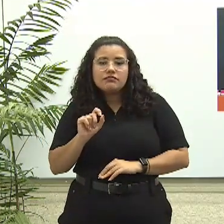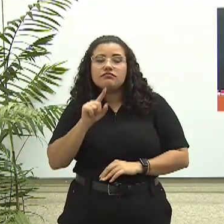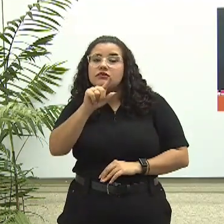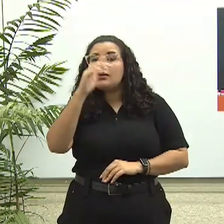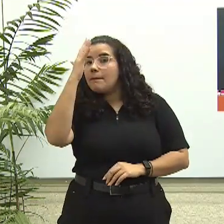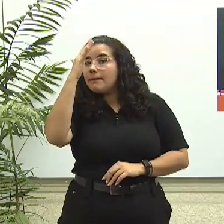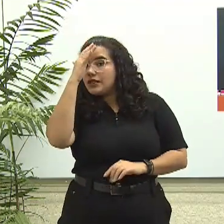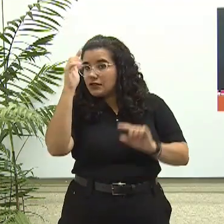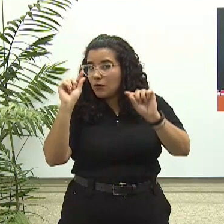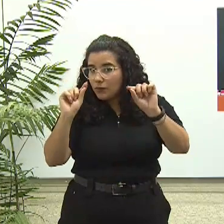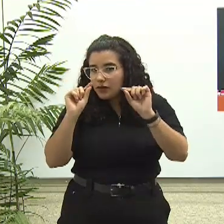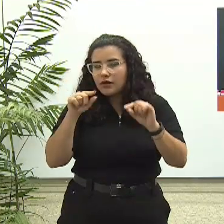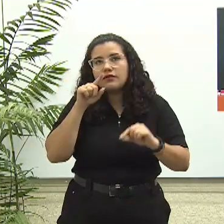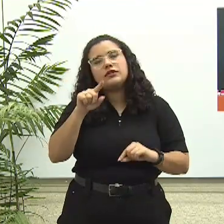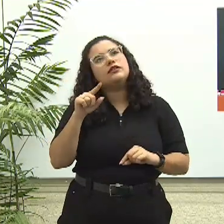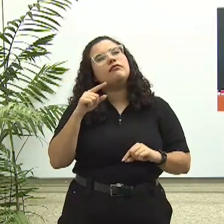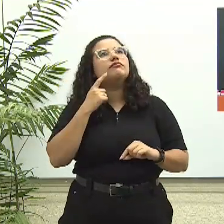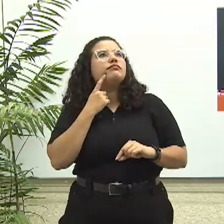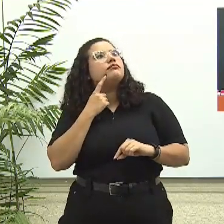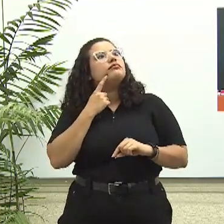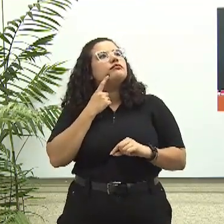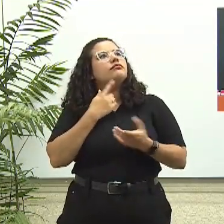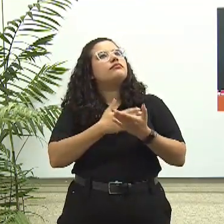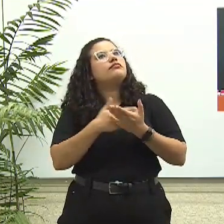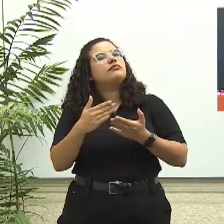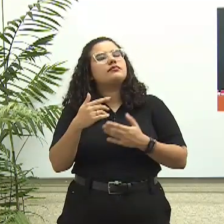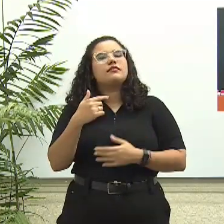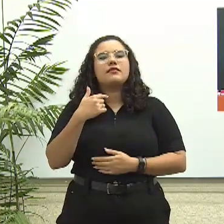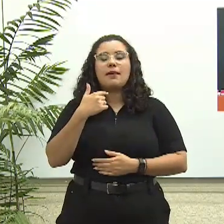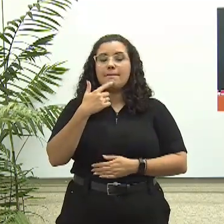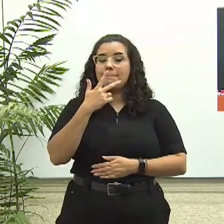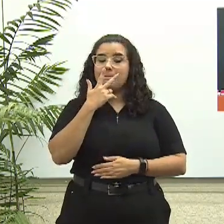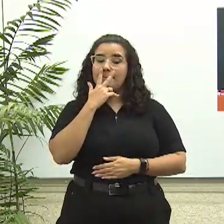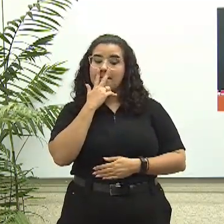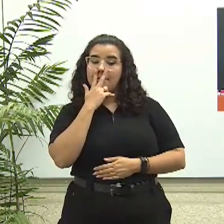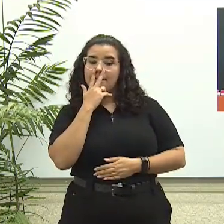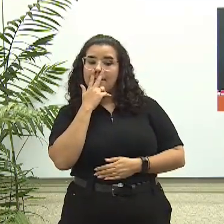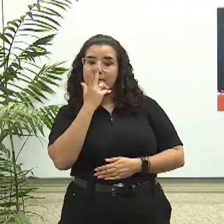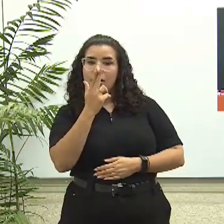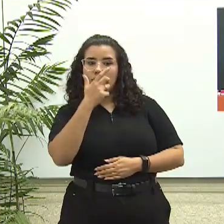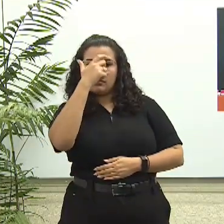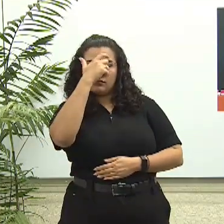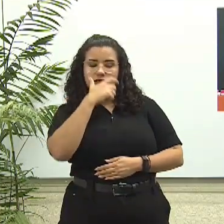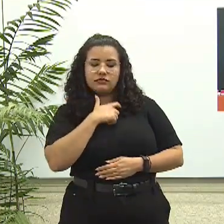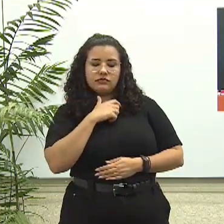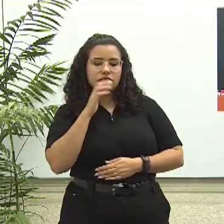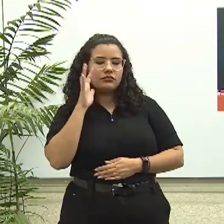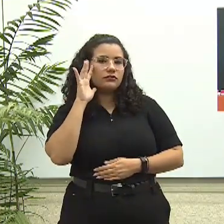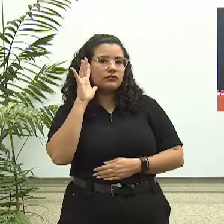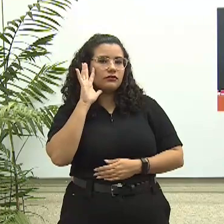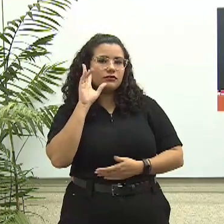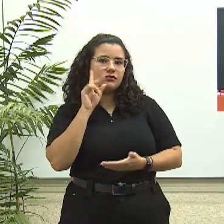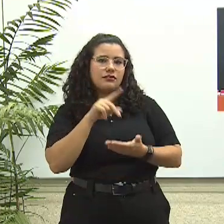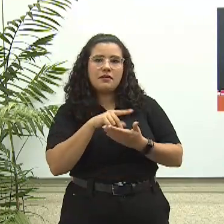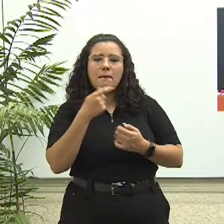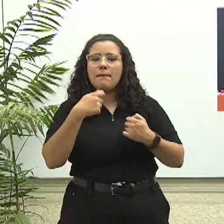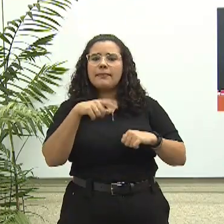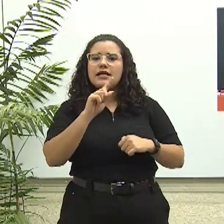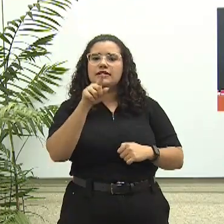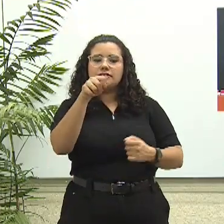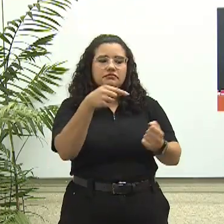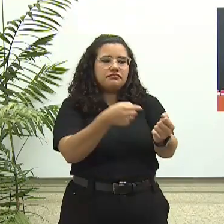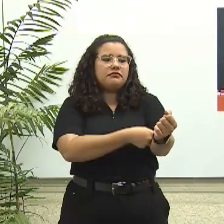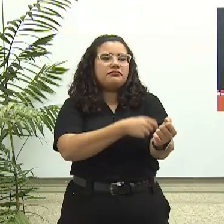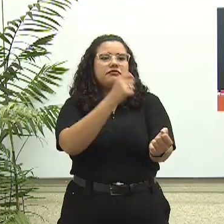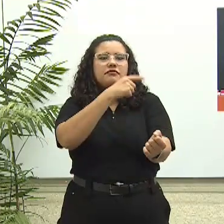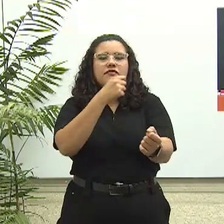agora você vai lá aparentemente voluntariamente você coloca não precisa tomar soro da verdade Na Veia